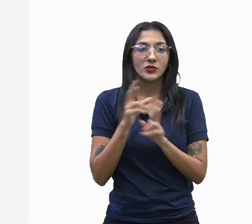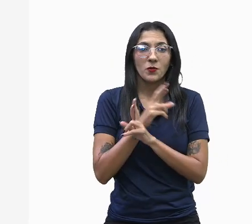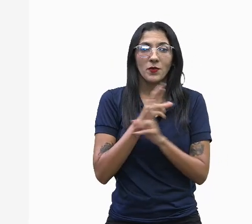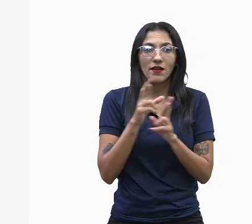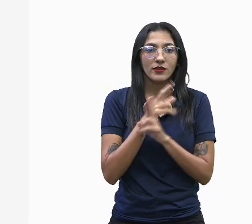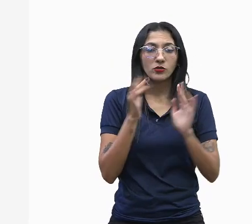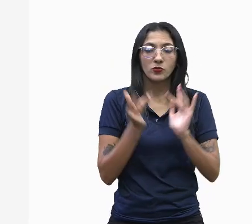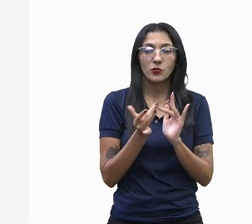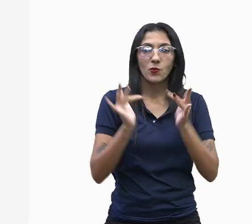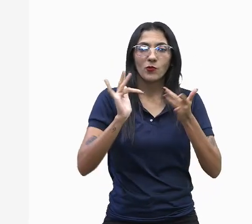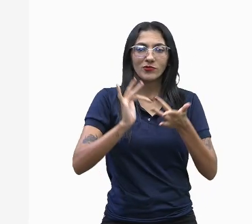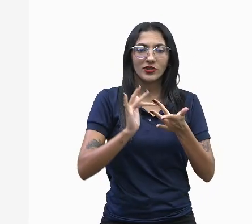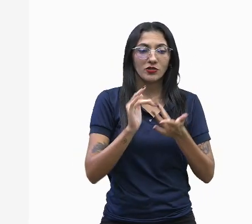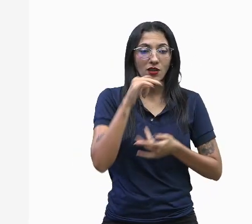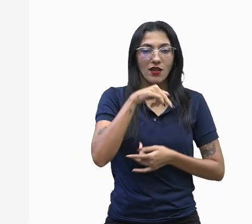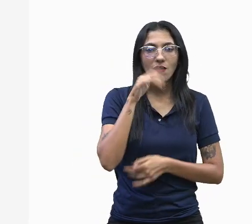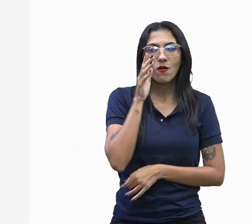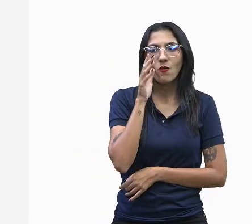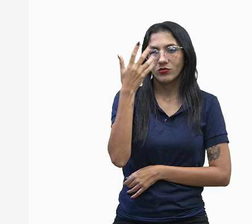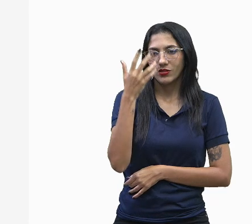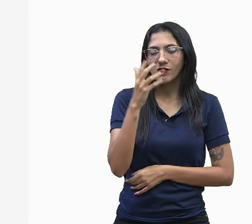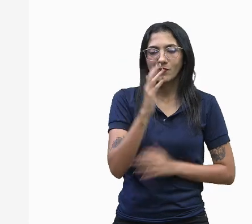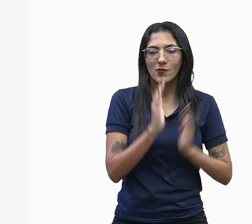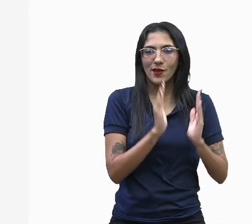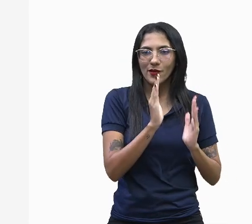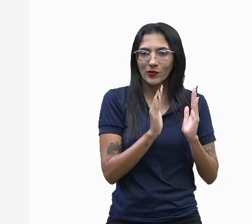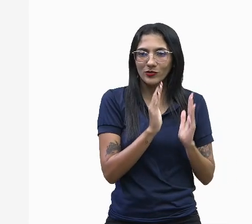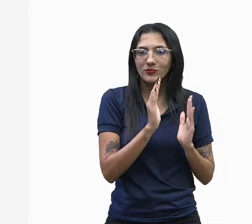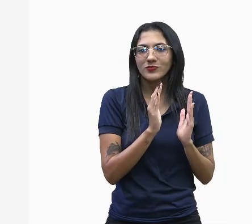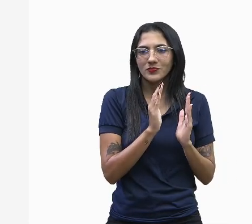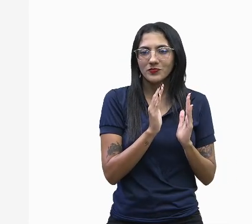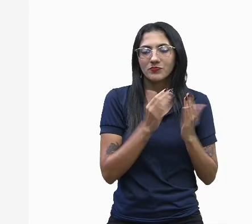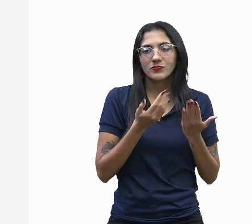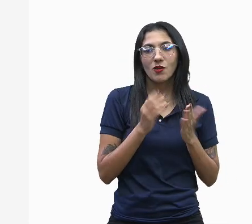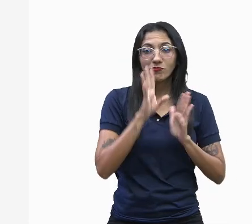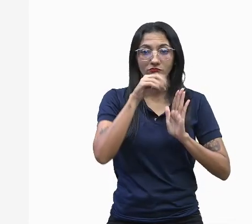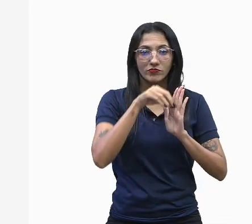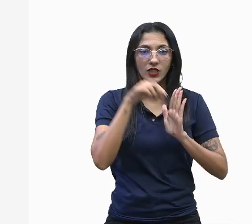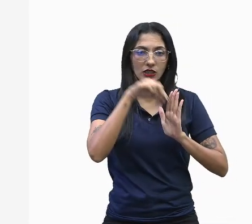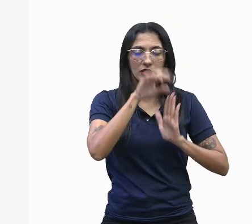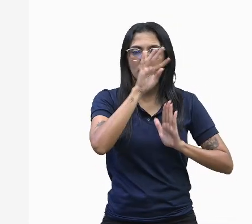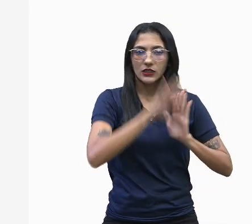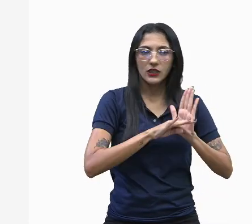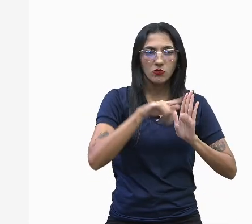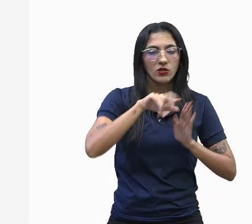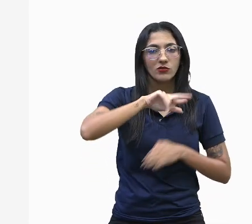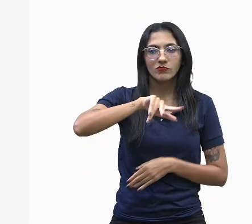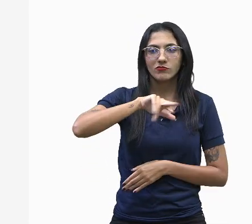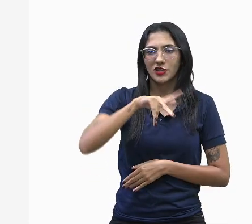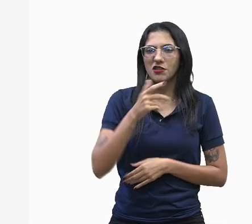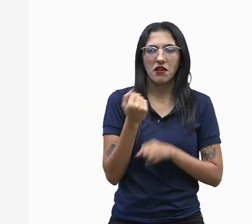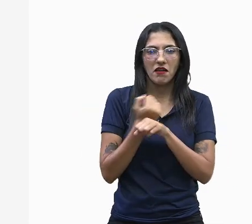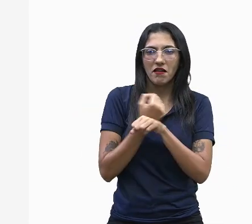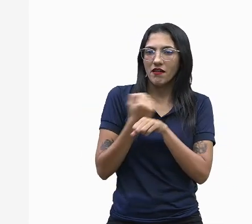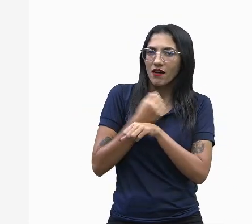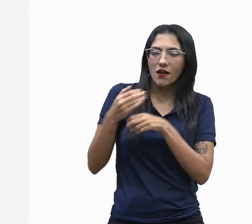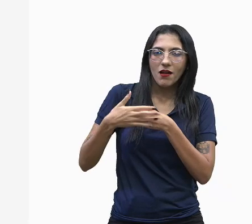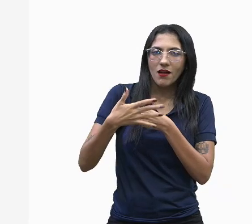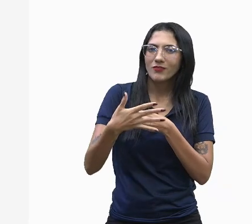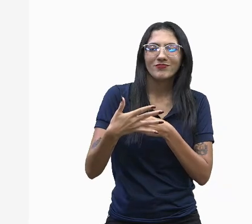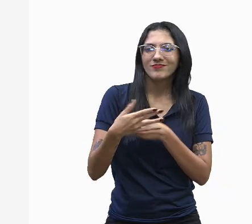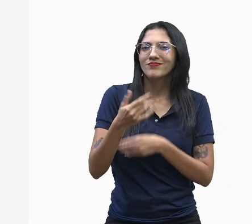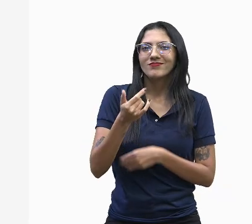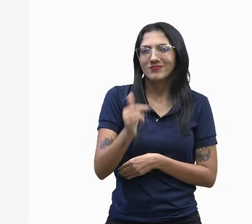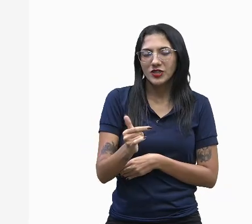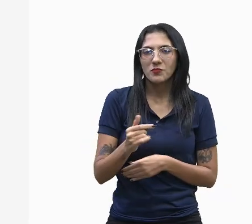ao contexto em que foram produzidos. Então, dentro de um texto jornalístico, ele não tem vida longa. Dessa